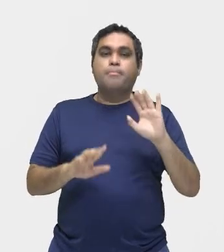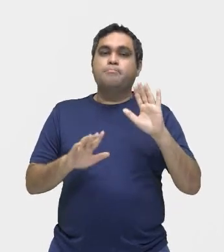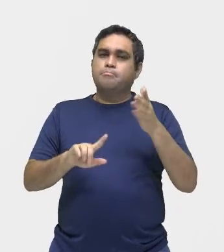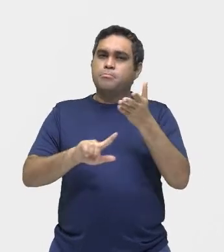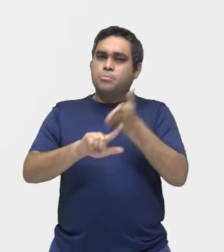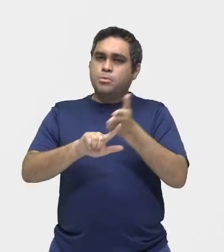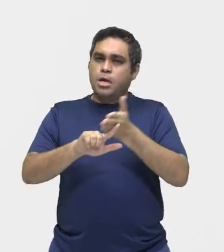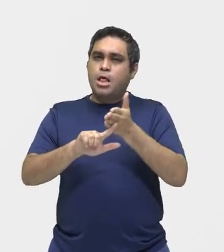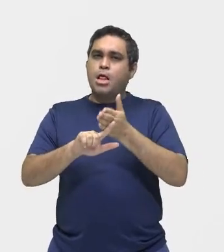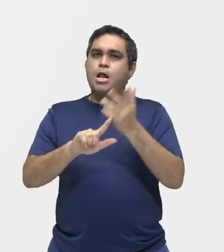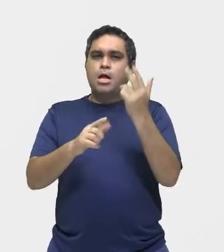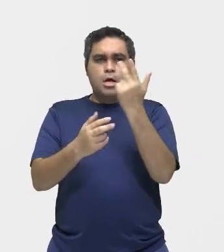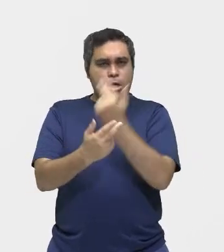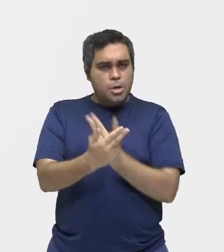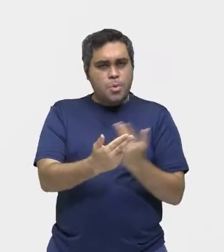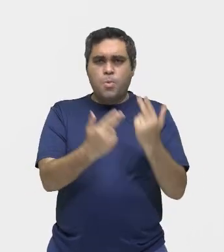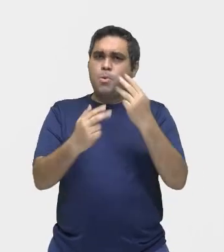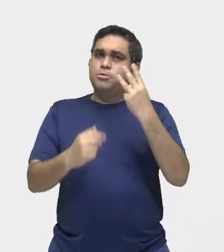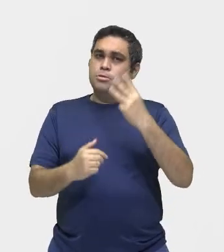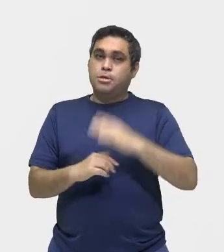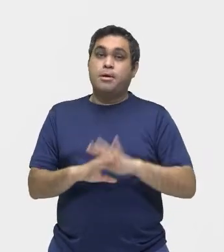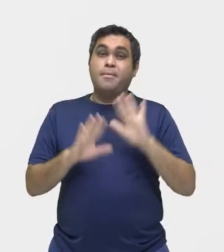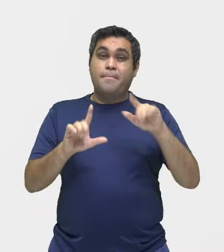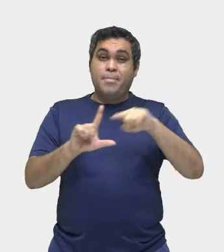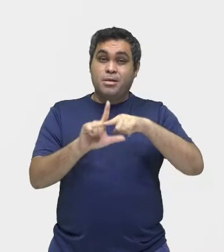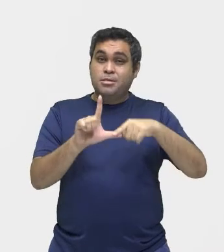possível afirmar nada sobre seus ângulos.